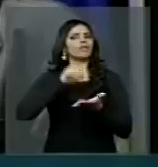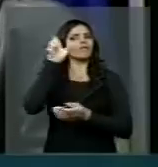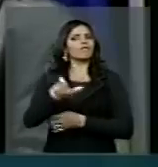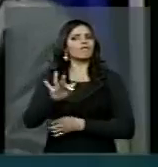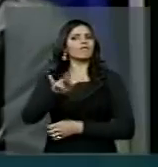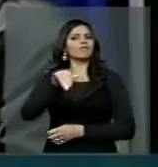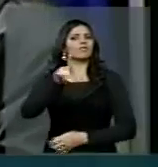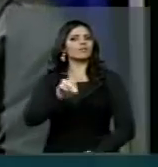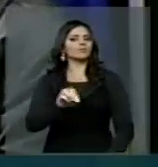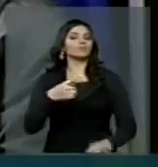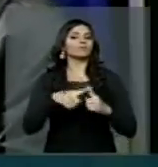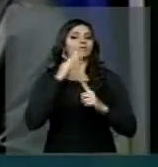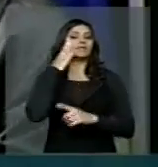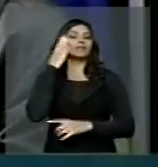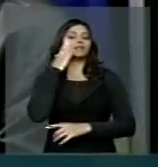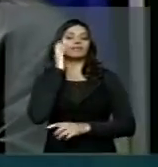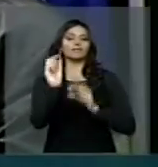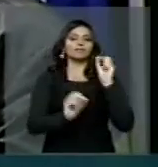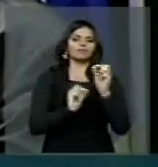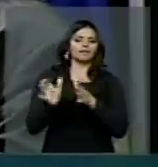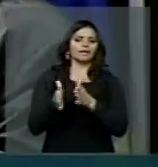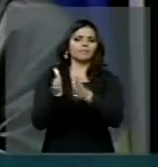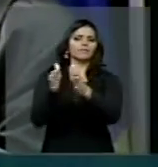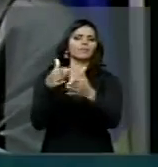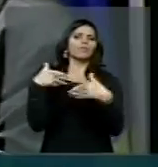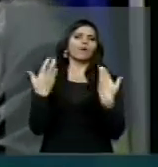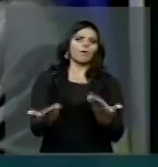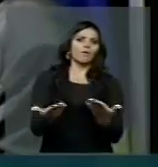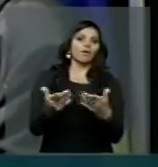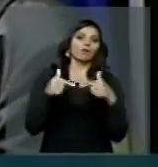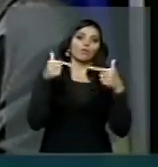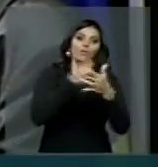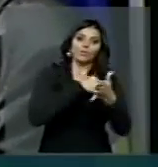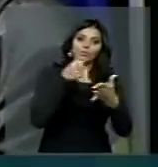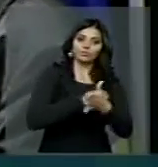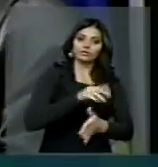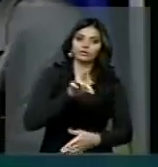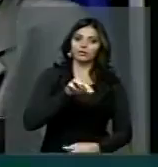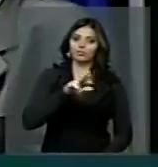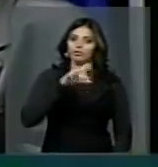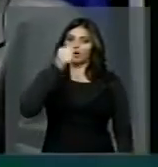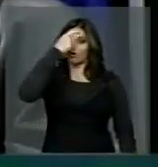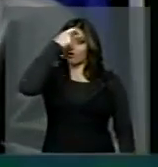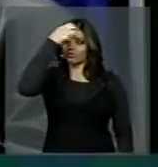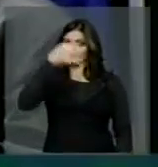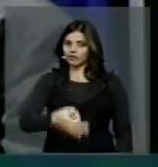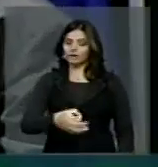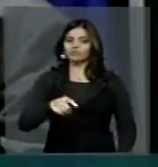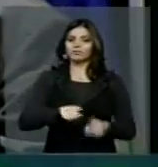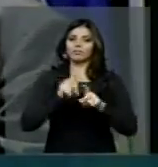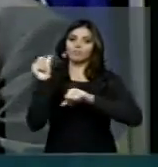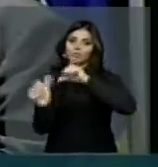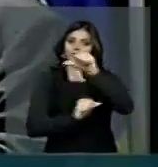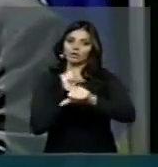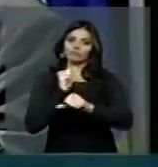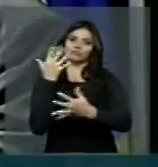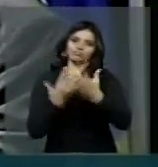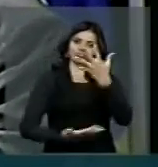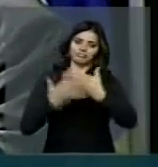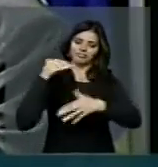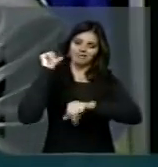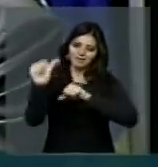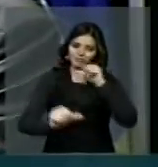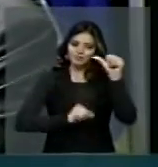Fernando, para entender que o caminho era dessa luta democrática consciente e da mudança e da transformação.